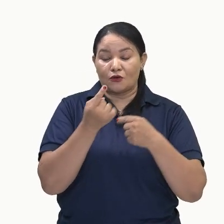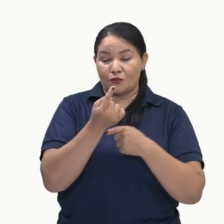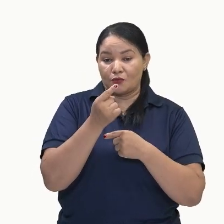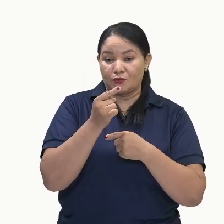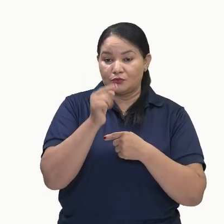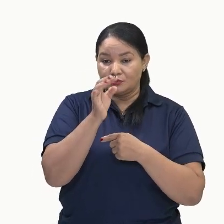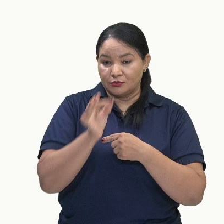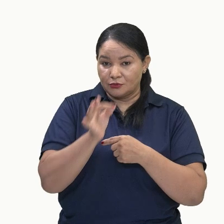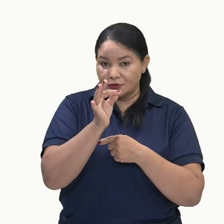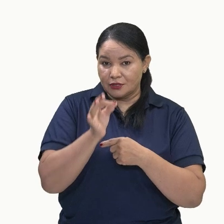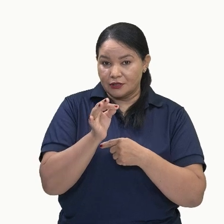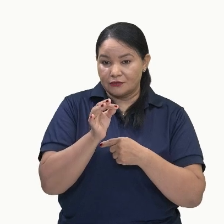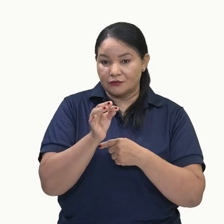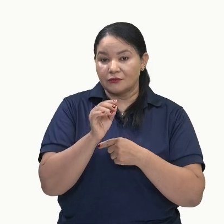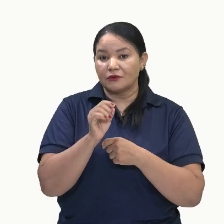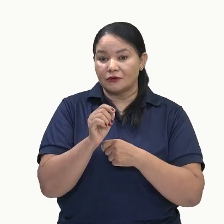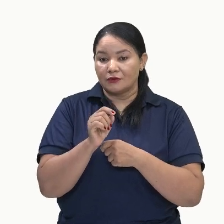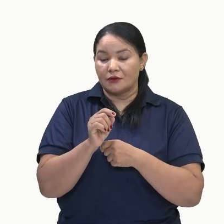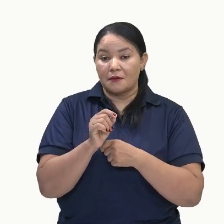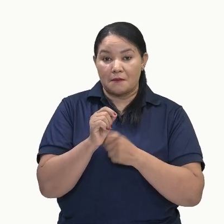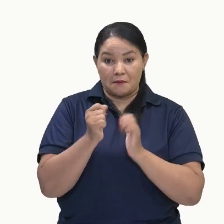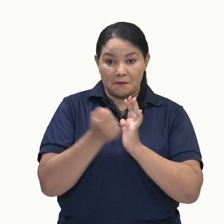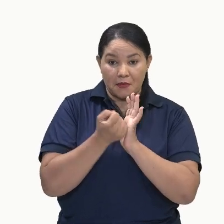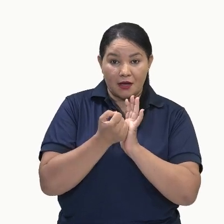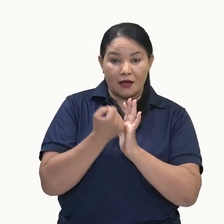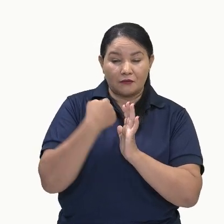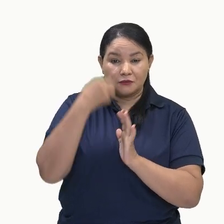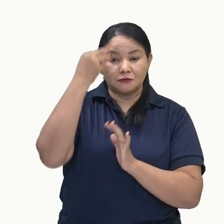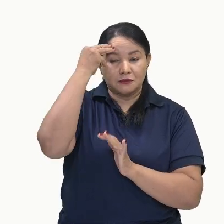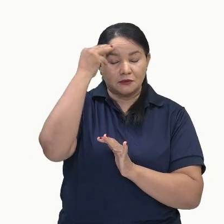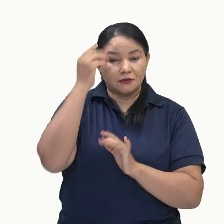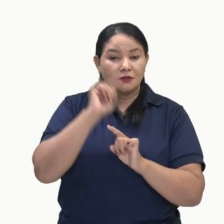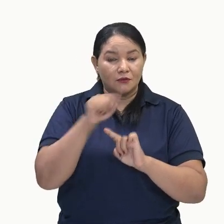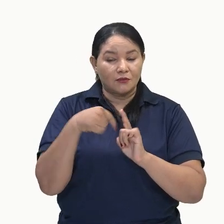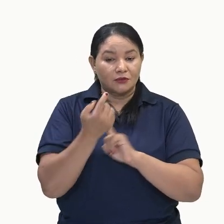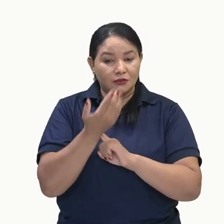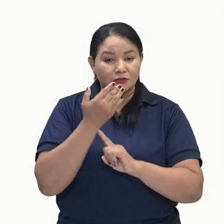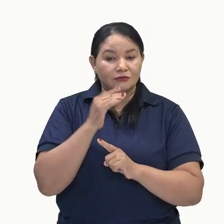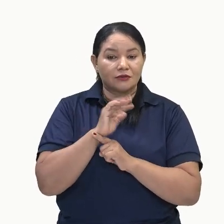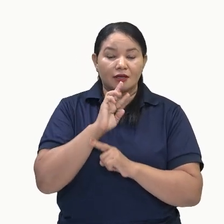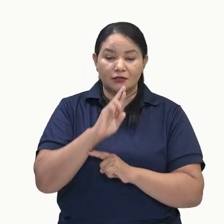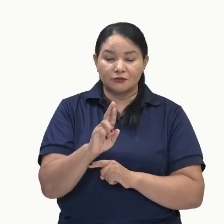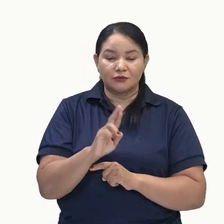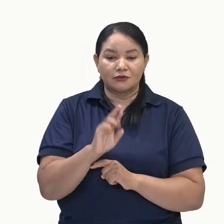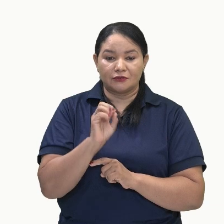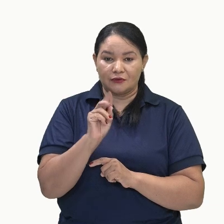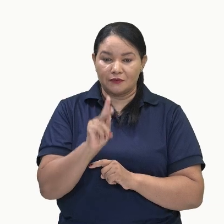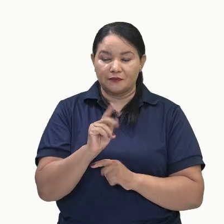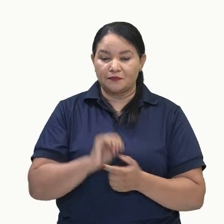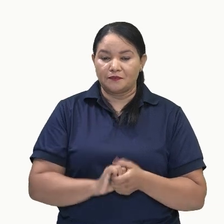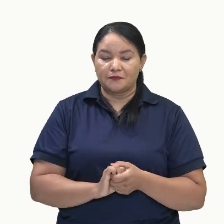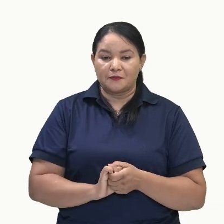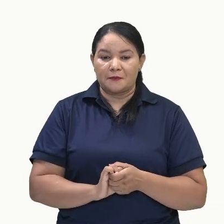a 1%, marca bem isso daí que isso vai ajudar a gente a responder. Então, vem aqui comigo.